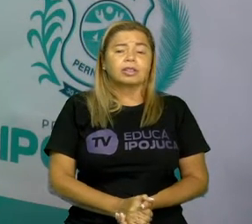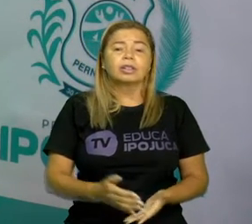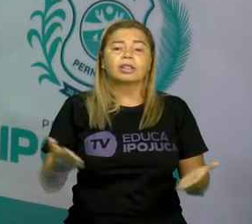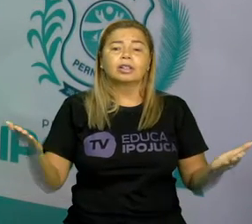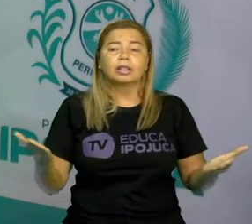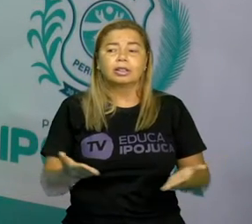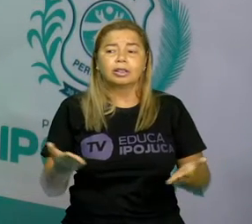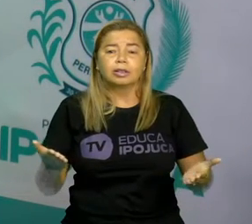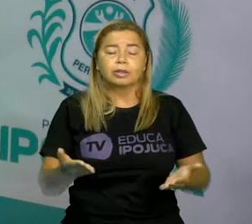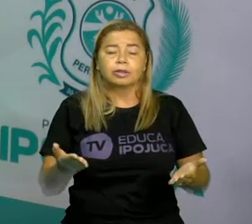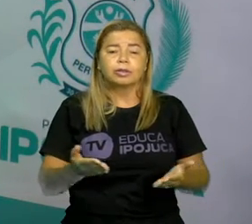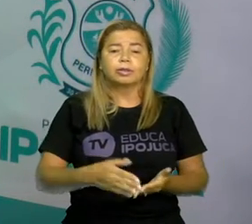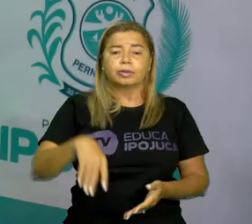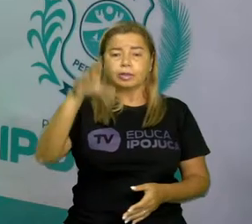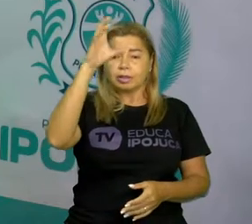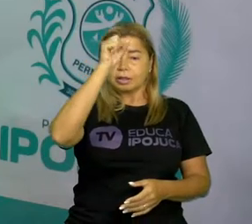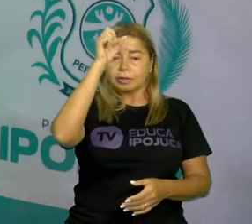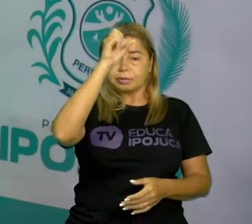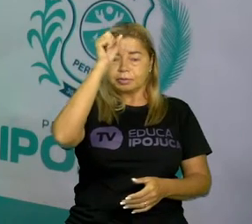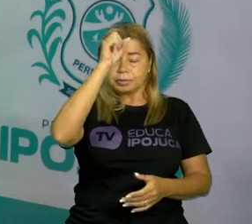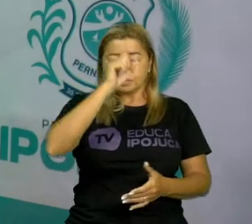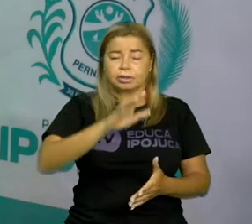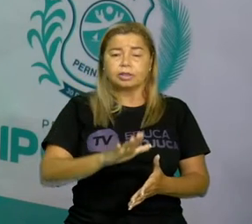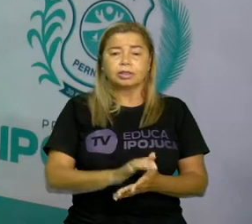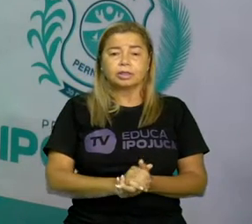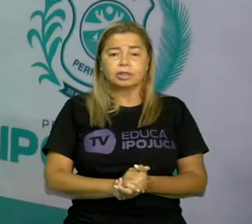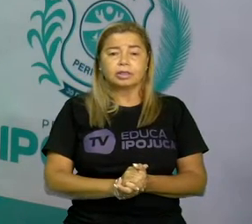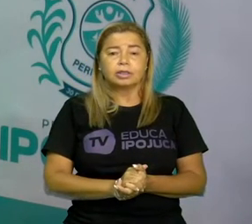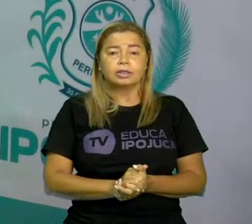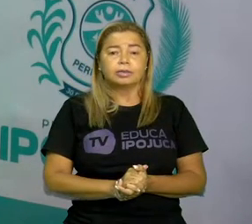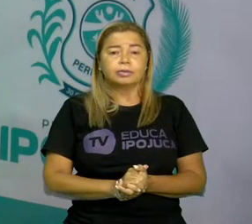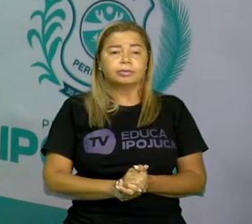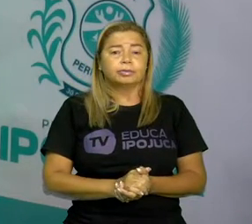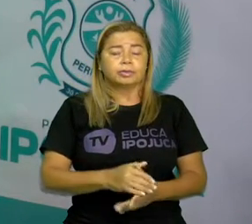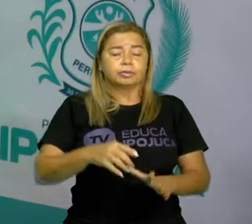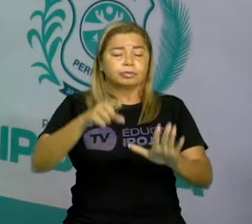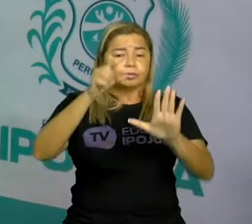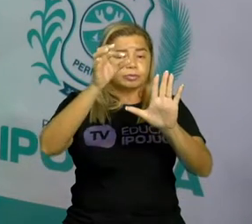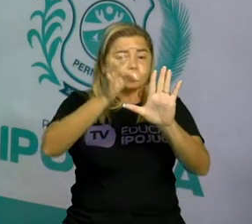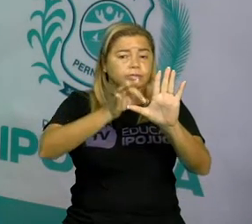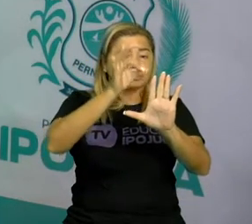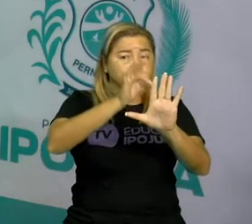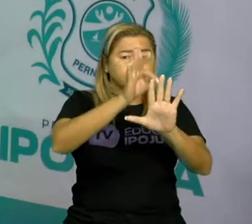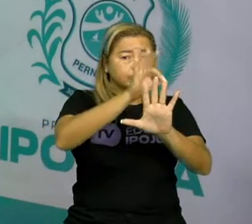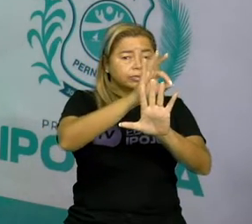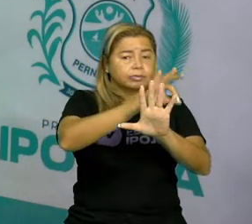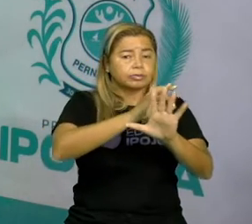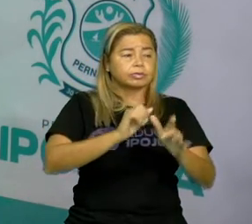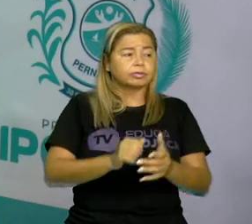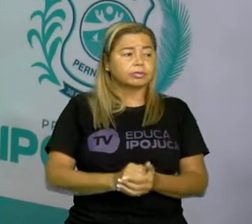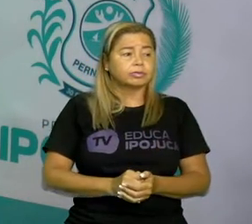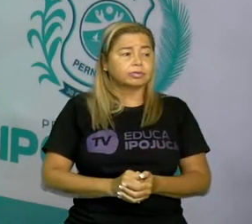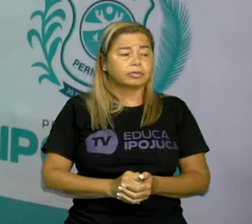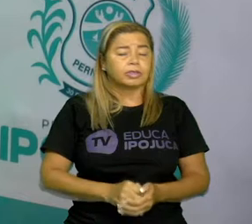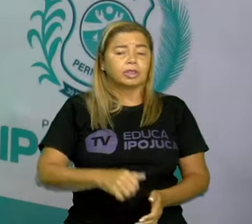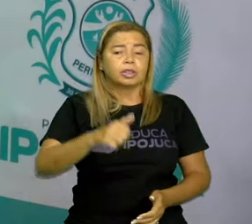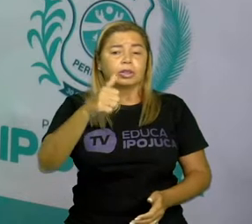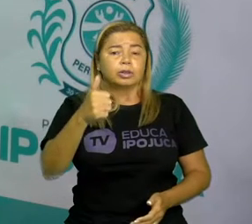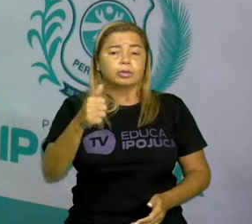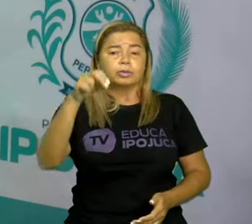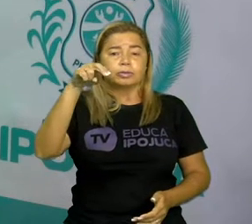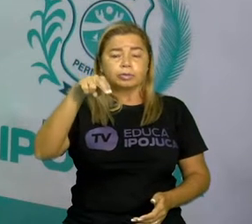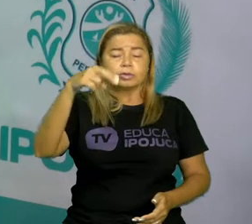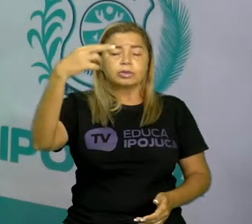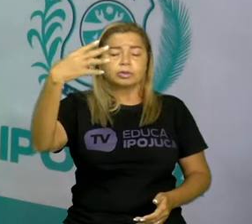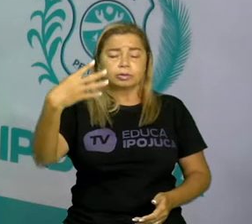leitura aqui comigo. Vamos ver esse primeiro ábaco aqui. Eu tenho 154.